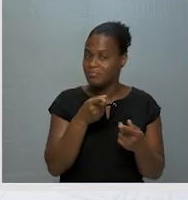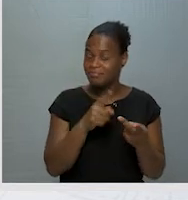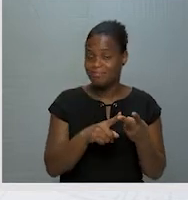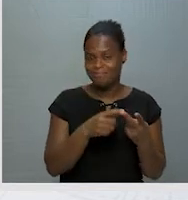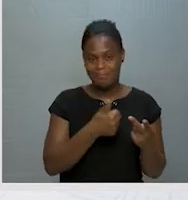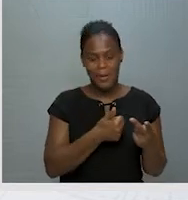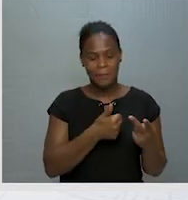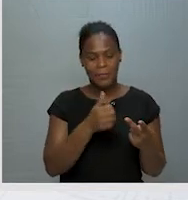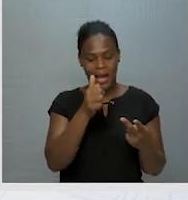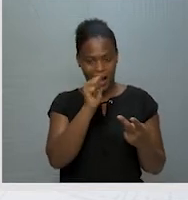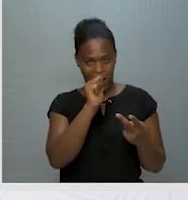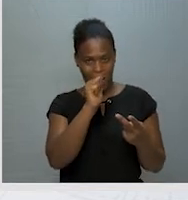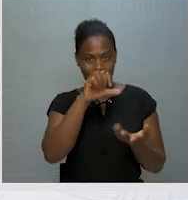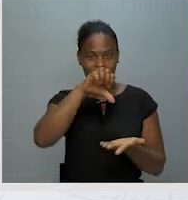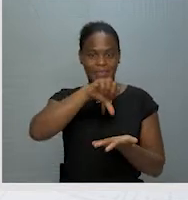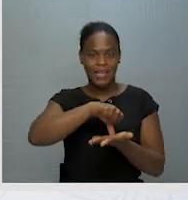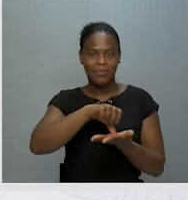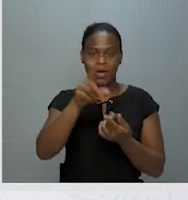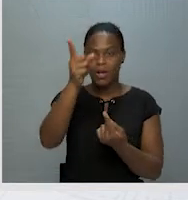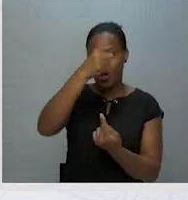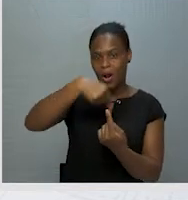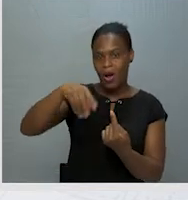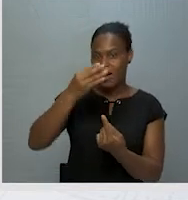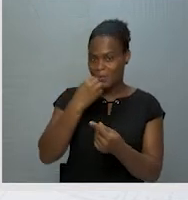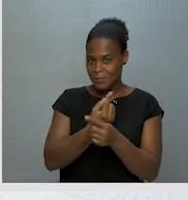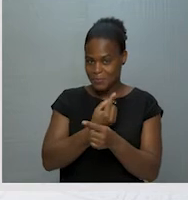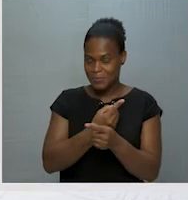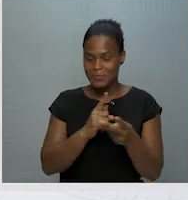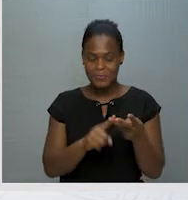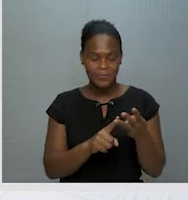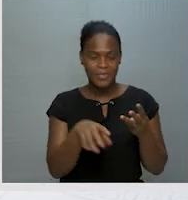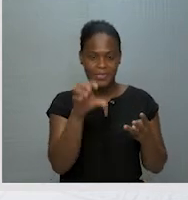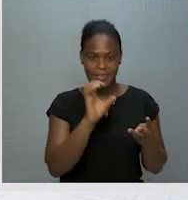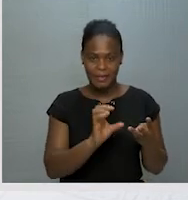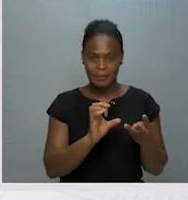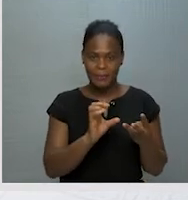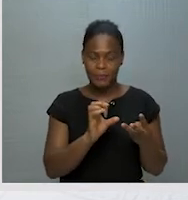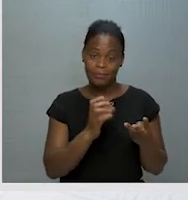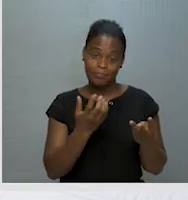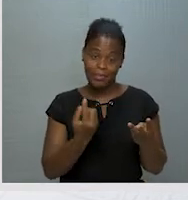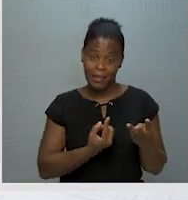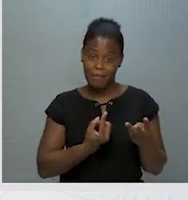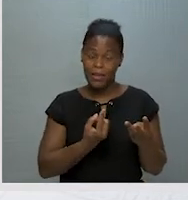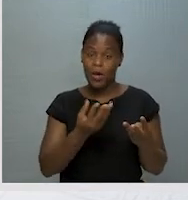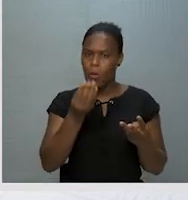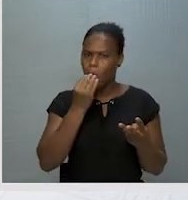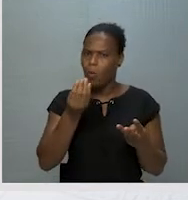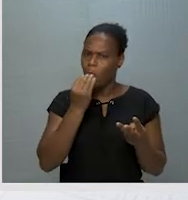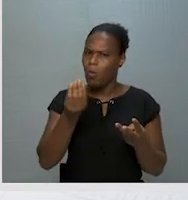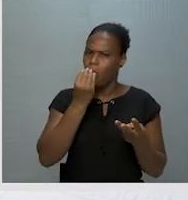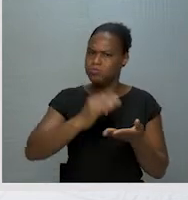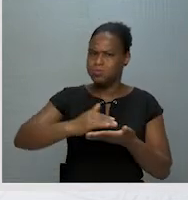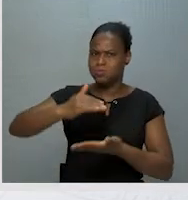B, a água está no centro da roda dos alimentos. A linha C, devemos comer em